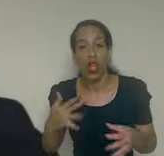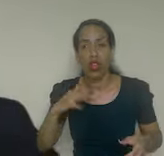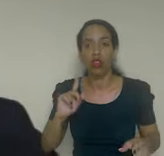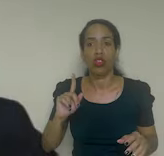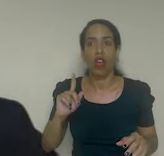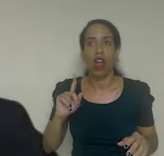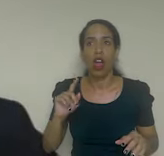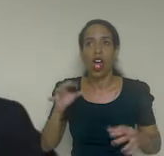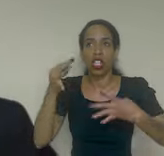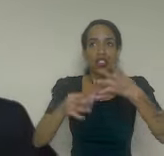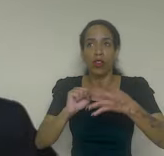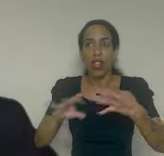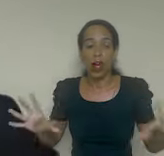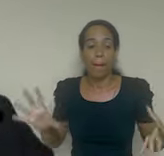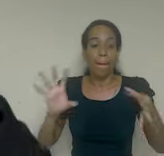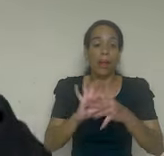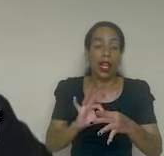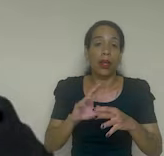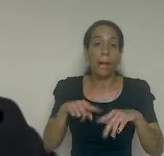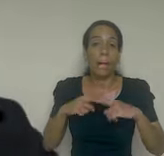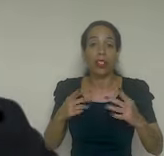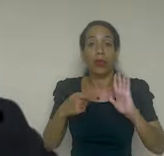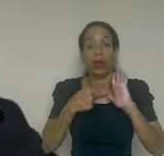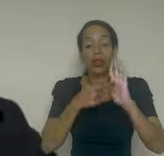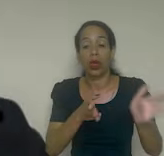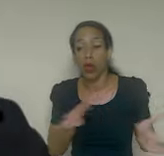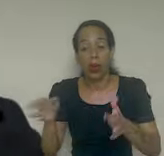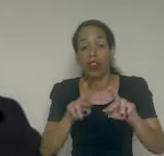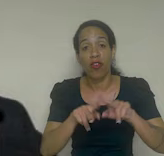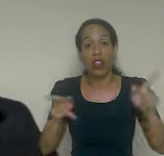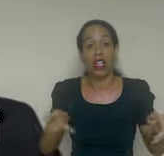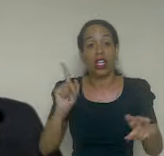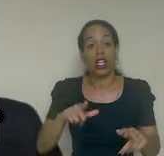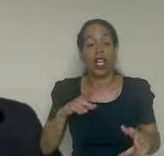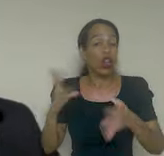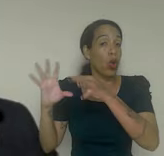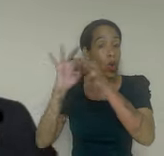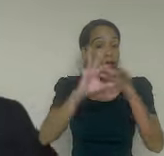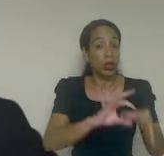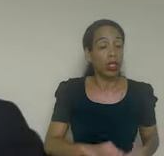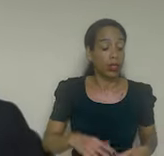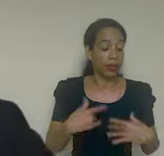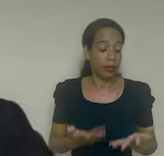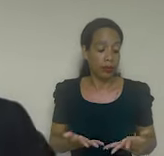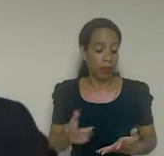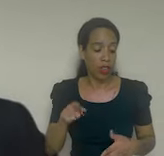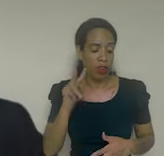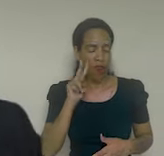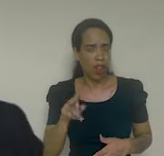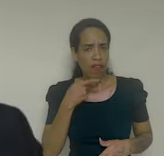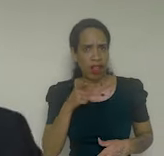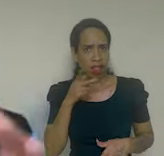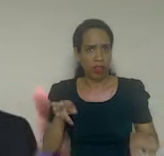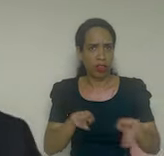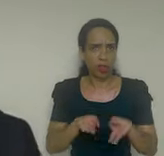estou violando a jurisprudência vinculante, eu estou mostrando aqui que há um caminho alternativo por conta do contexto. Vocês chegaram a